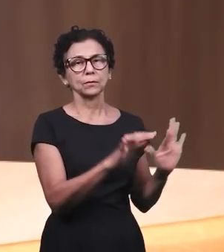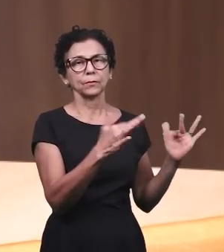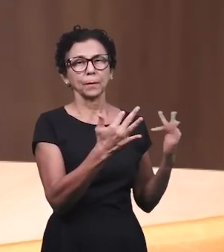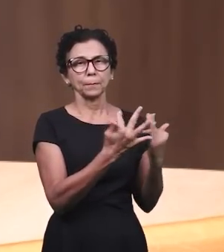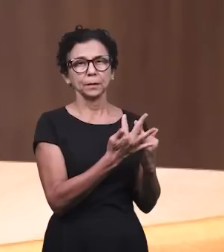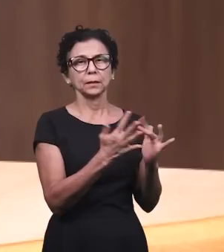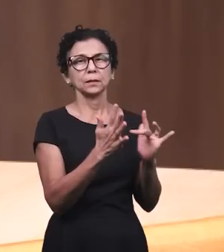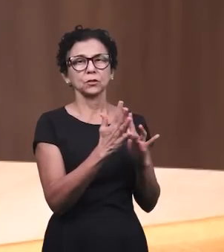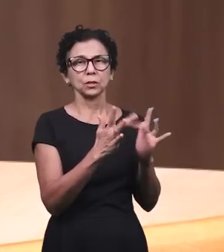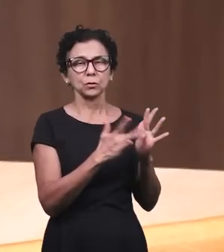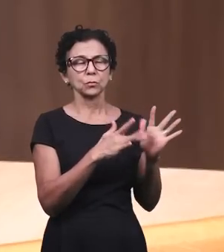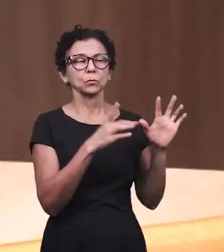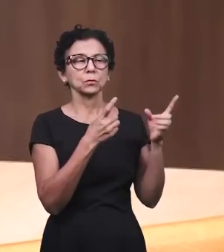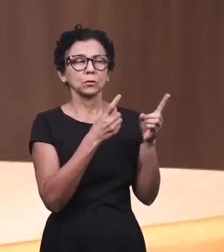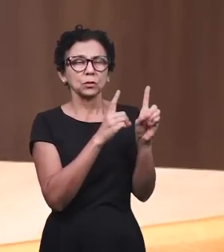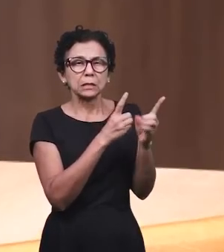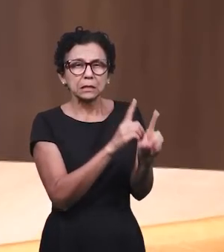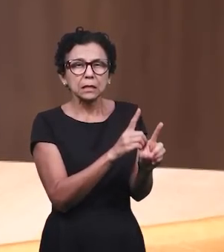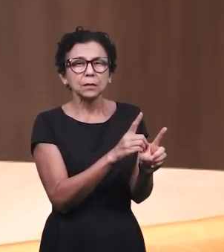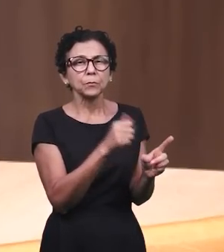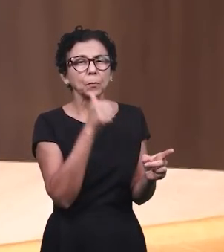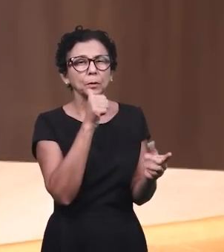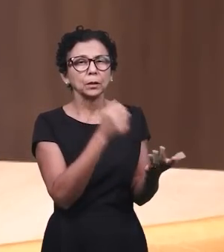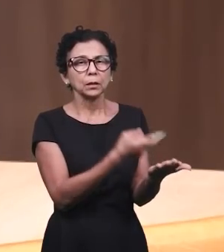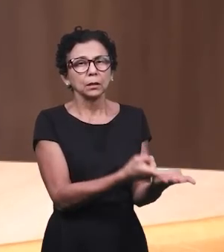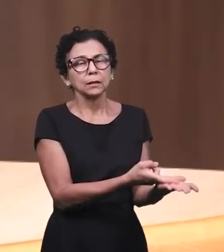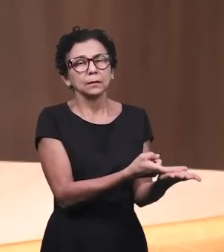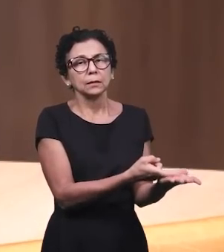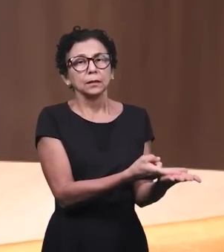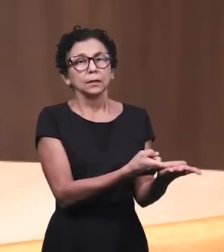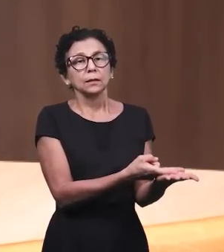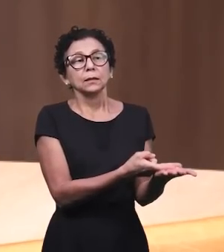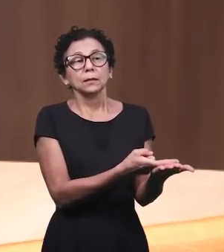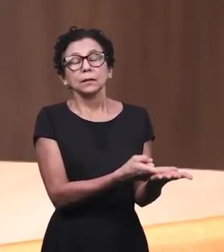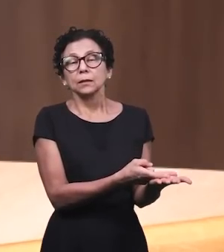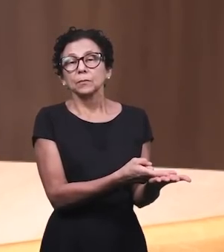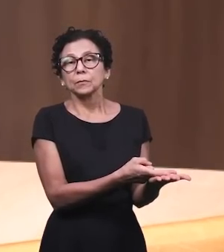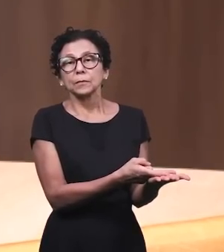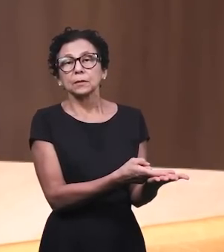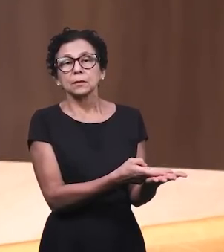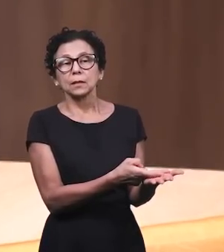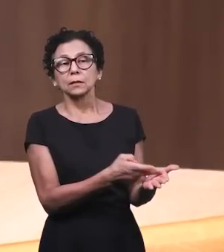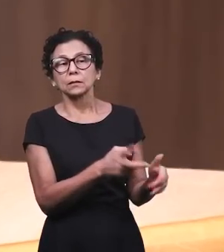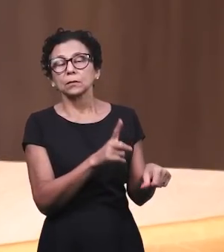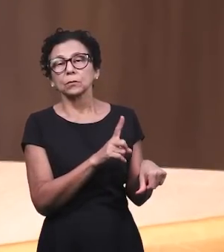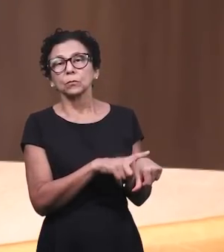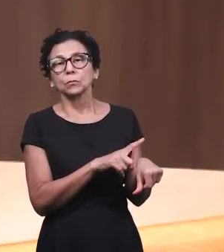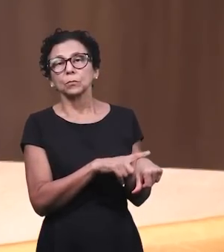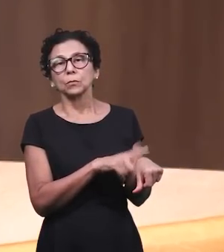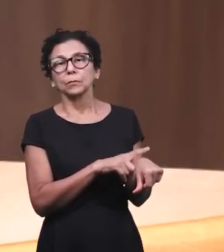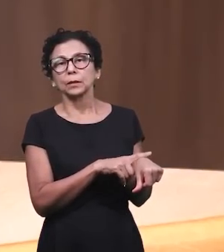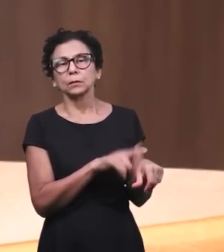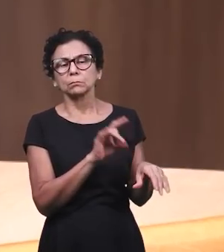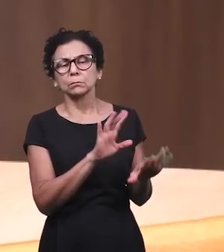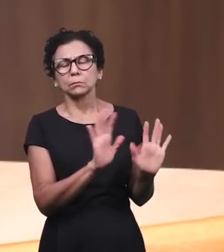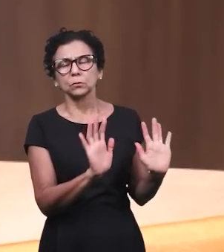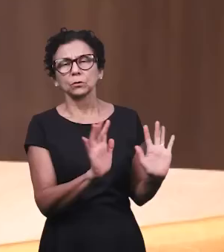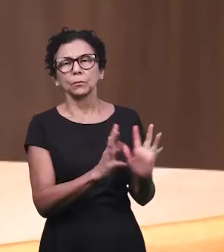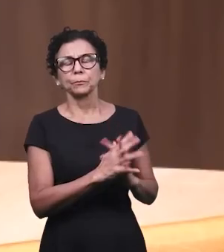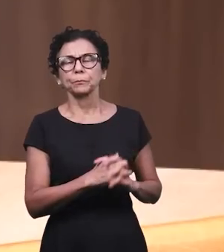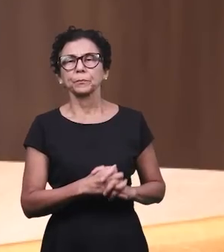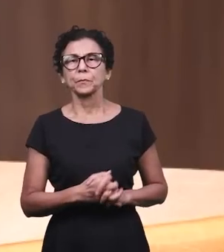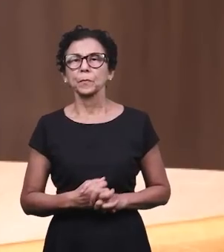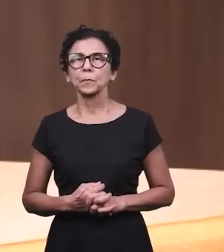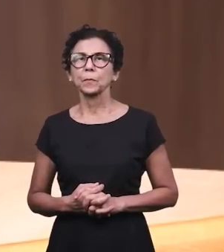Tiago e João, mas muitas vezes a palavra fala aqui na língua poder de vida e morte. A gente fala demais,